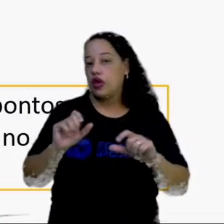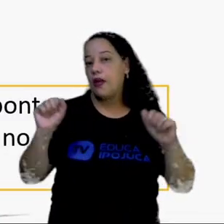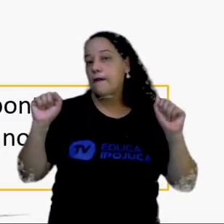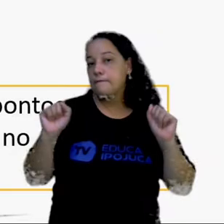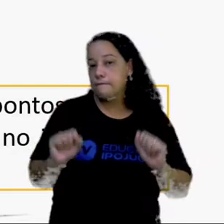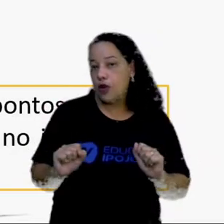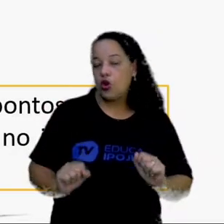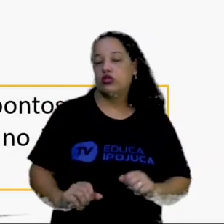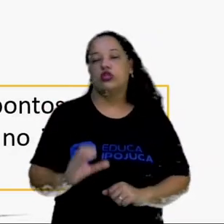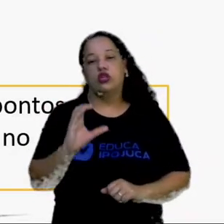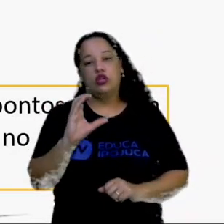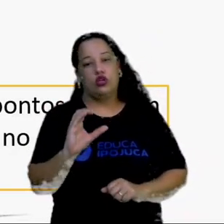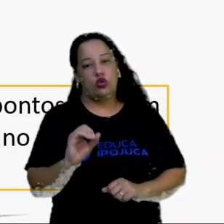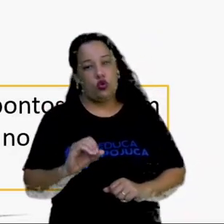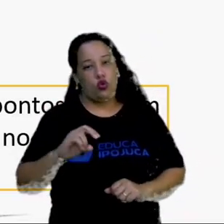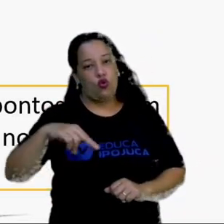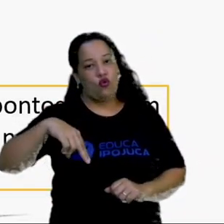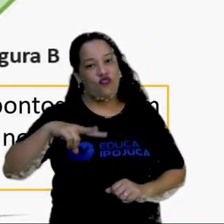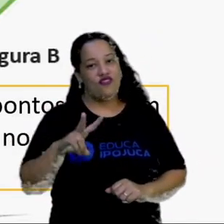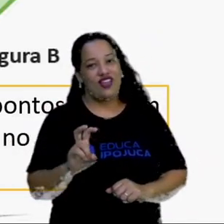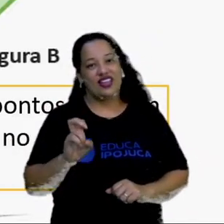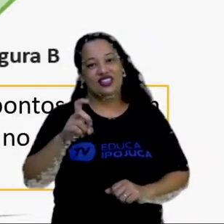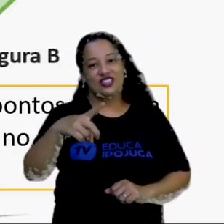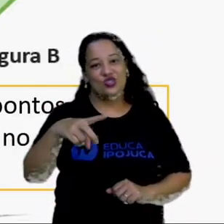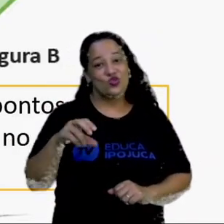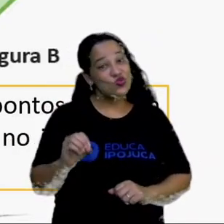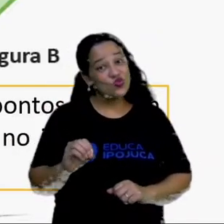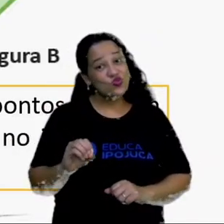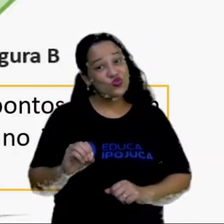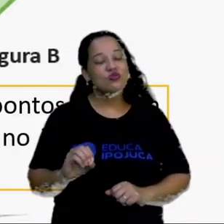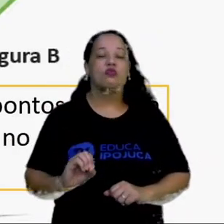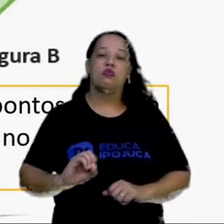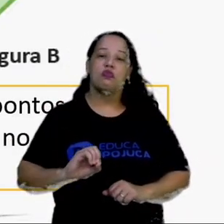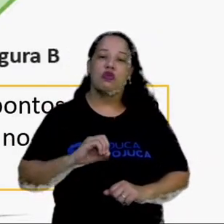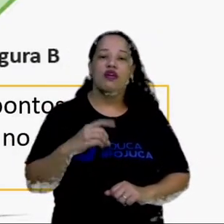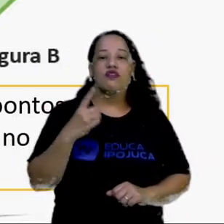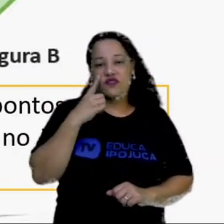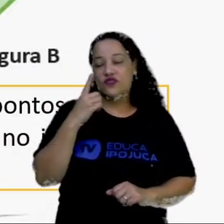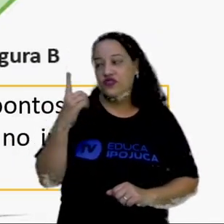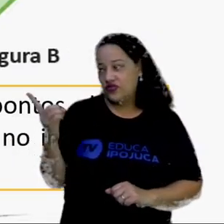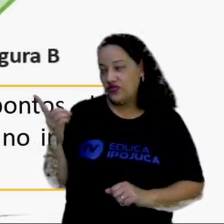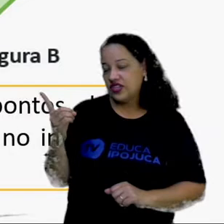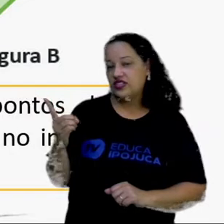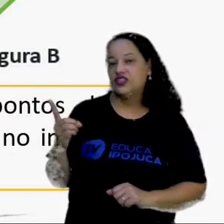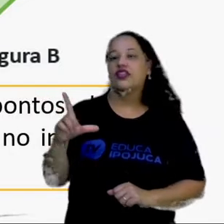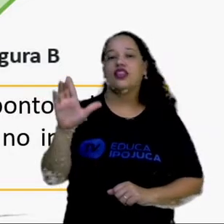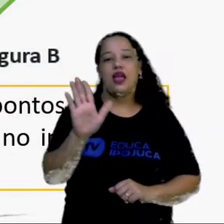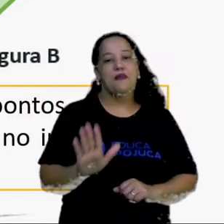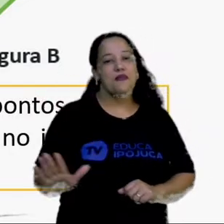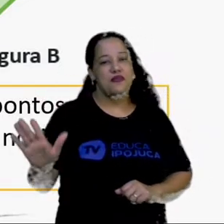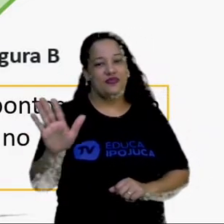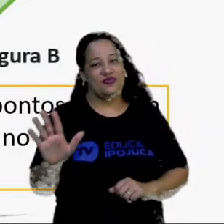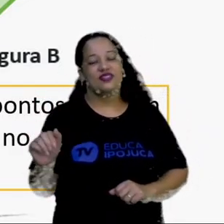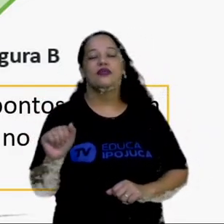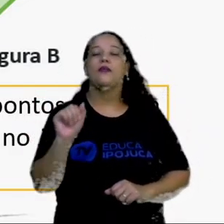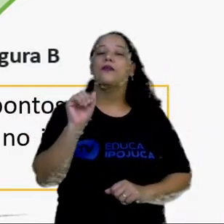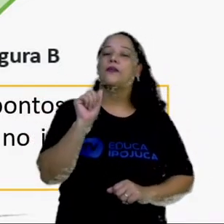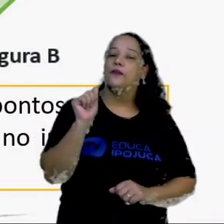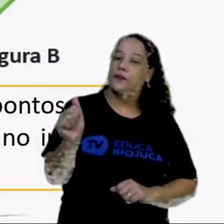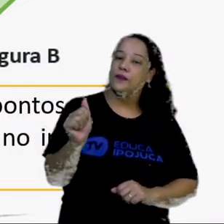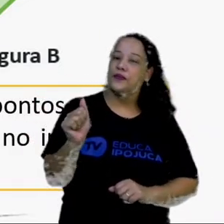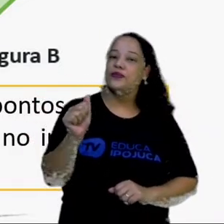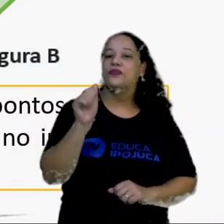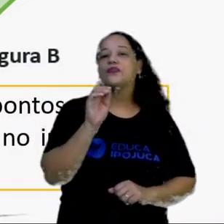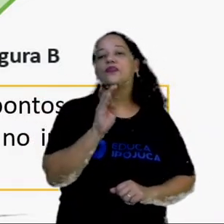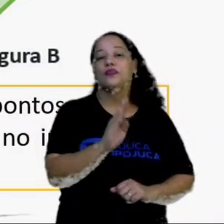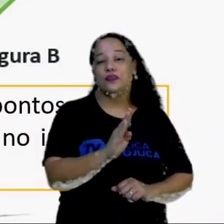convexos ou não convexos. Olha aqui a definição. Está vendo aqui duas figuras novamente, figura A e